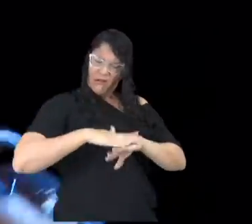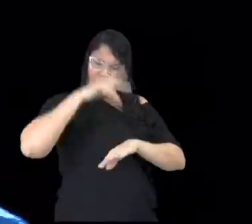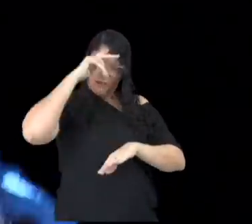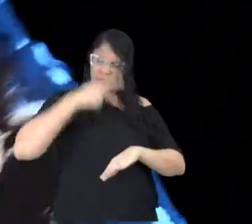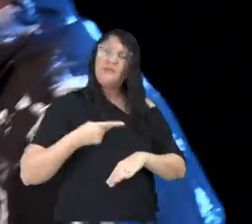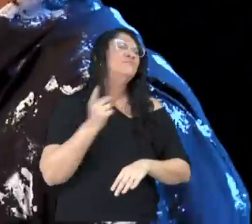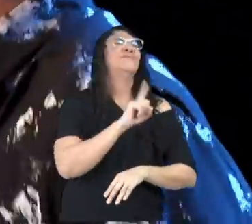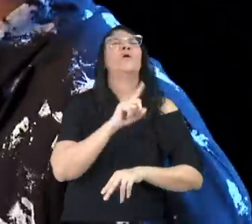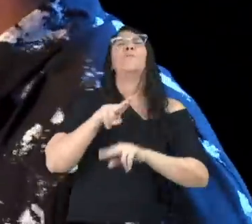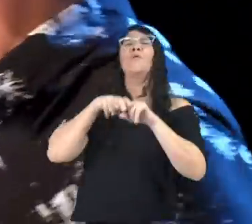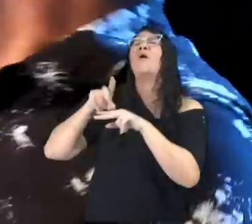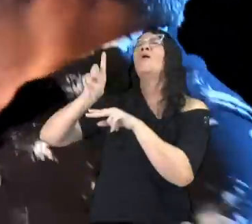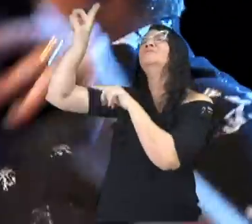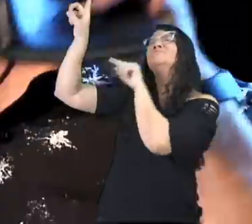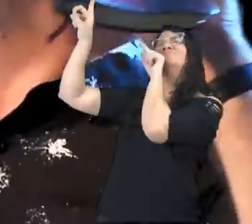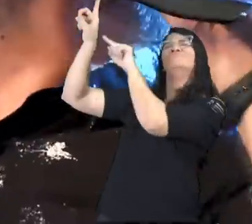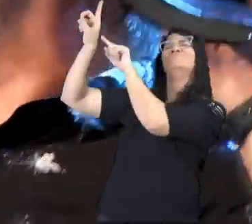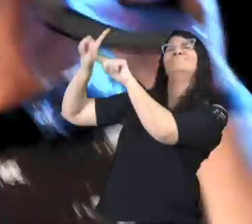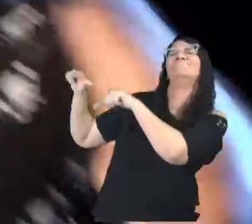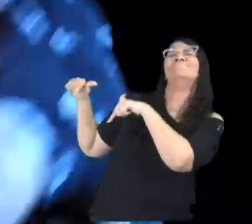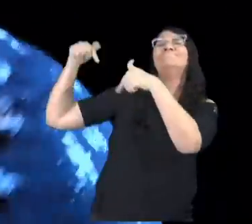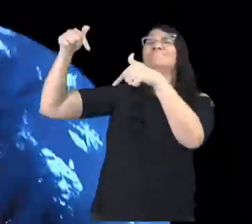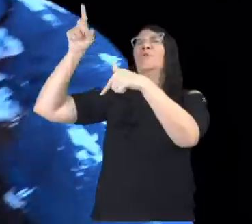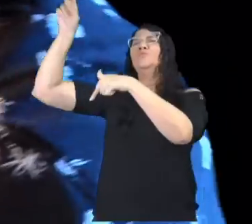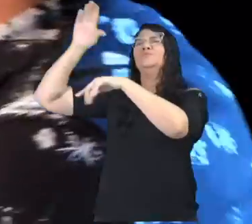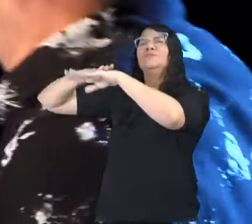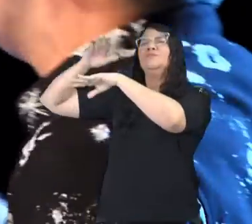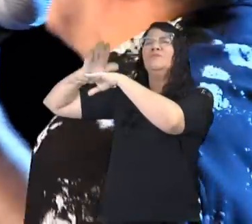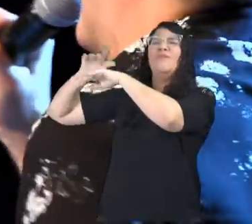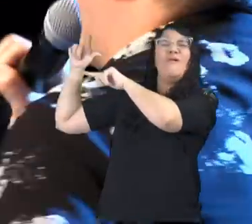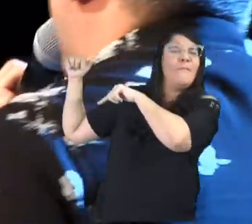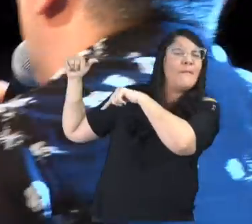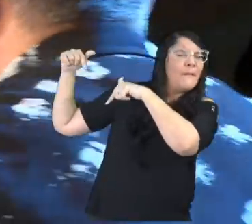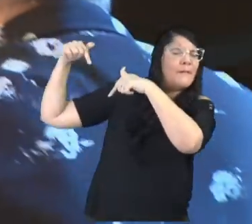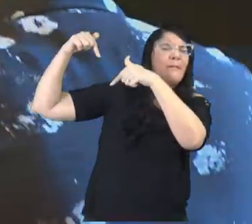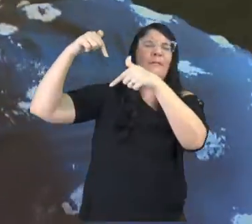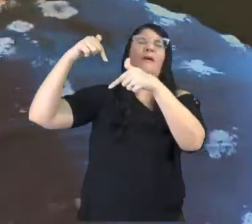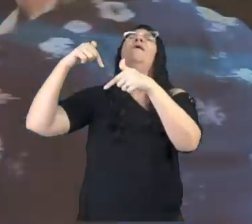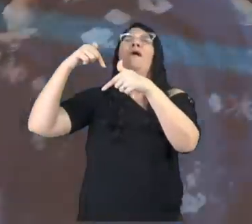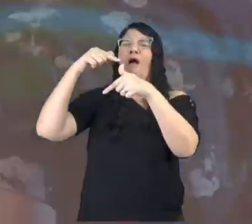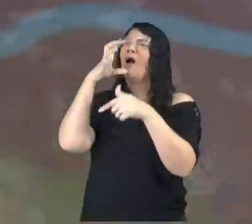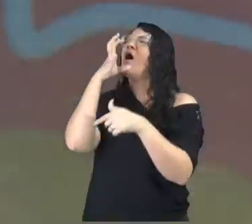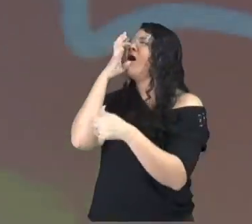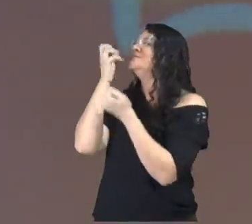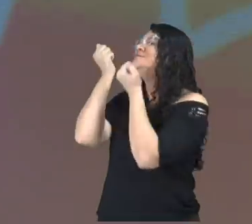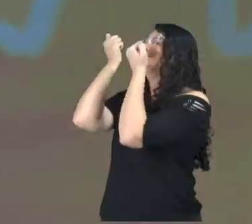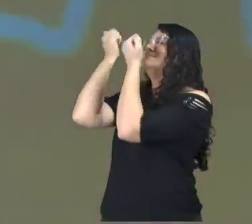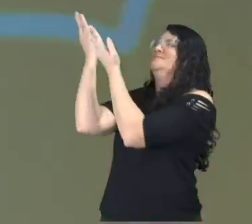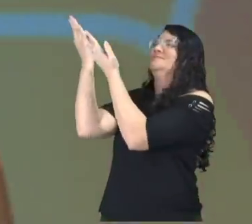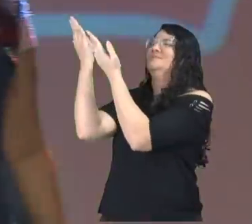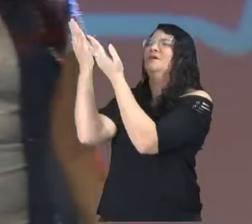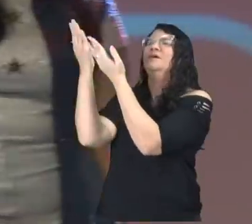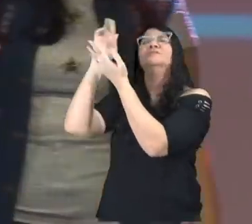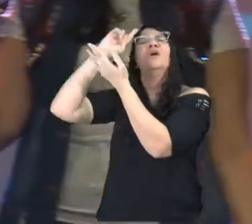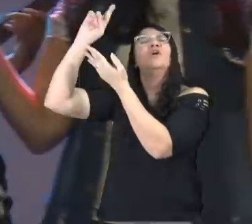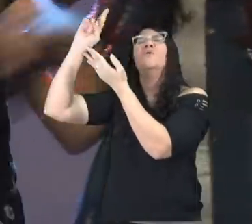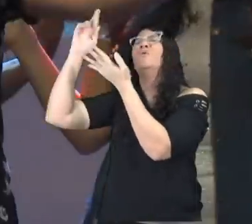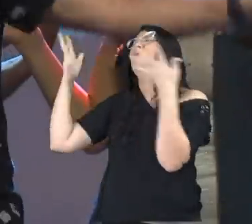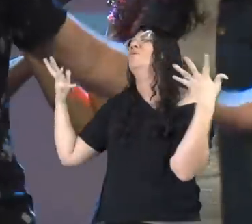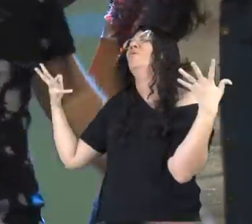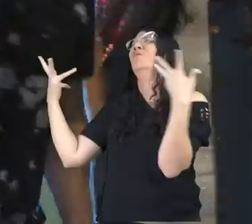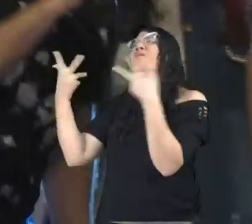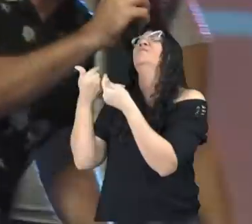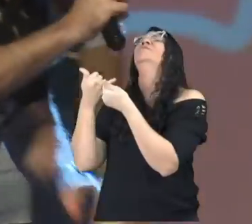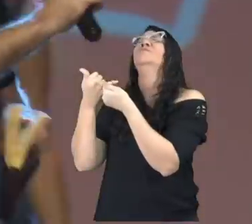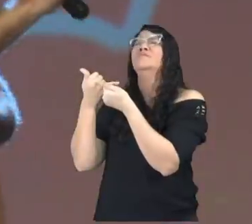nós estamos fazendo, mas pelo que tu estás fazendo agora no meio do teu povo. Vai, Senhor, vai,